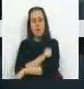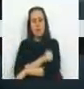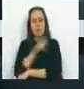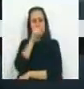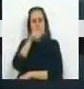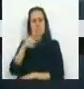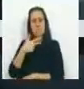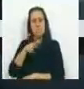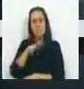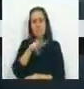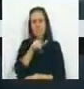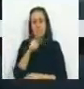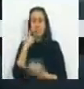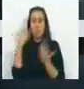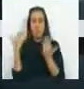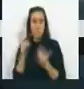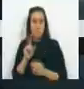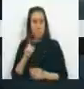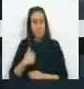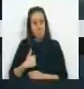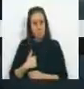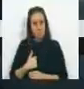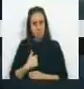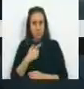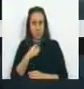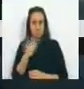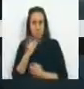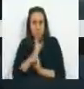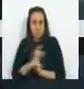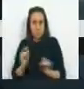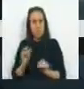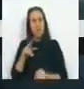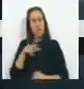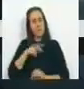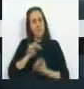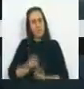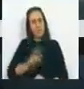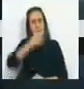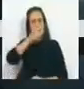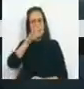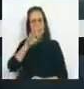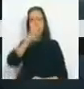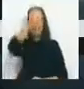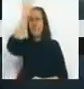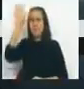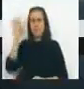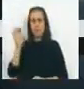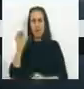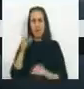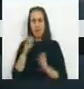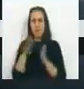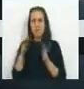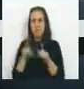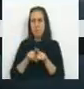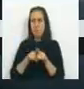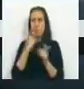coisas incomparáveis, mas podemos comparar a dimensão do nosso país com outros países de igual dimensão e